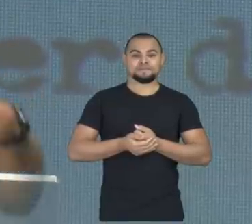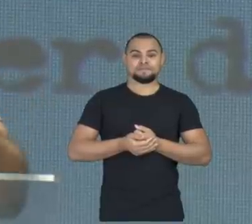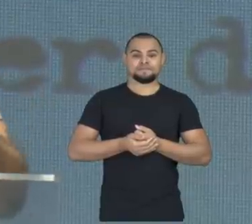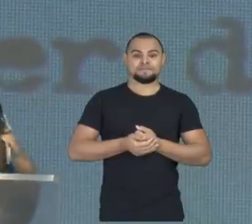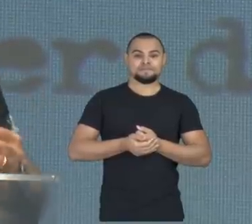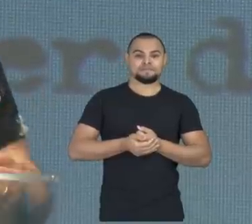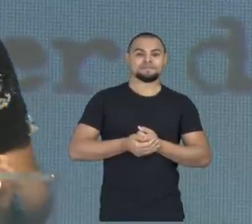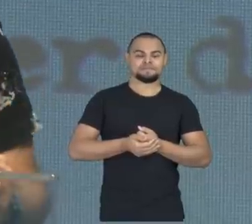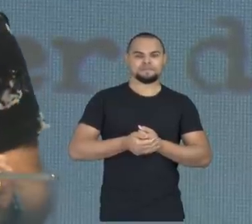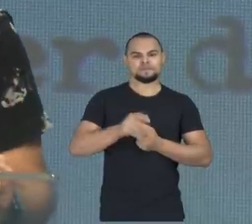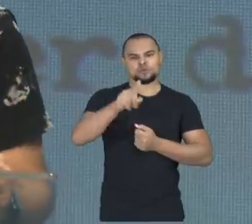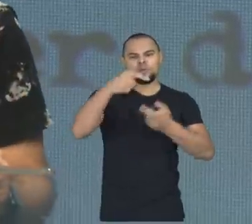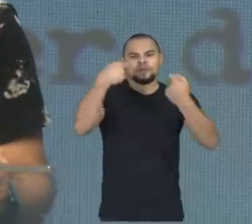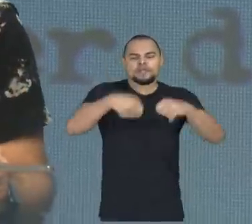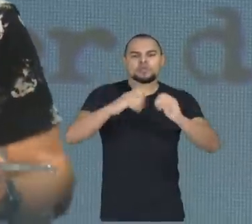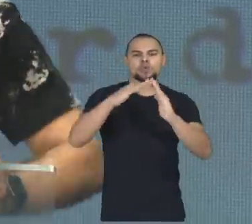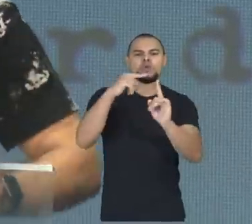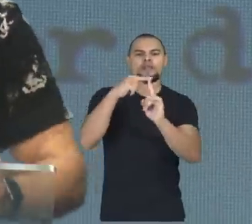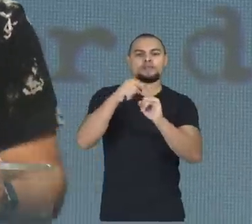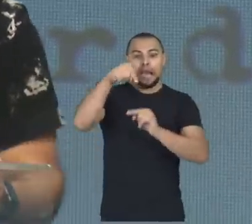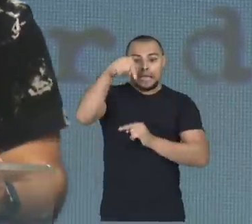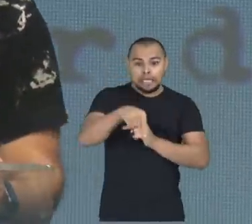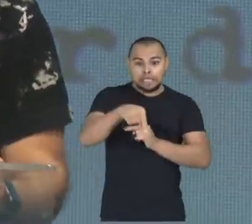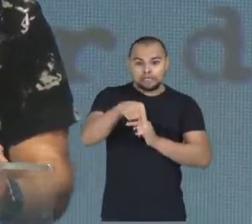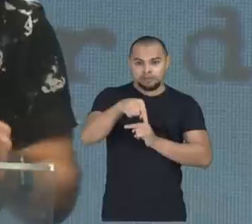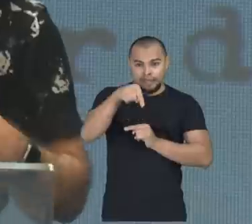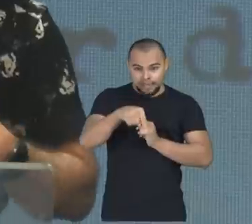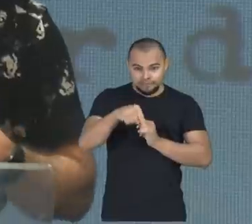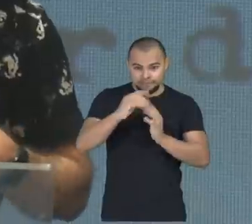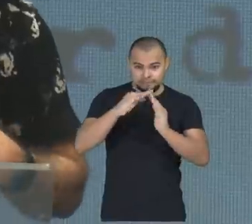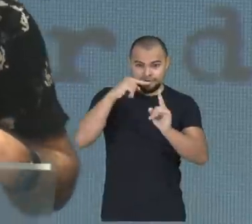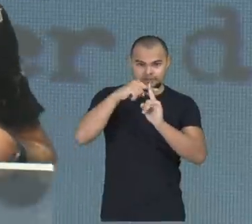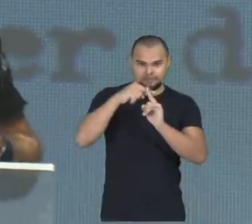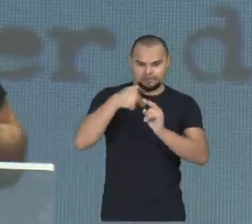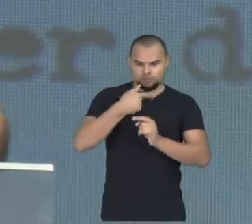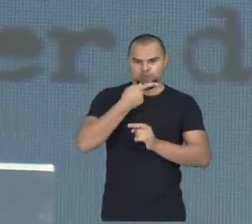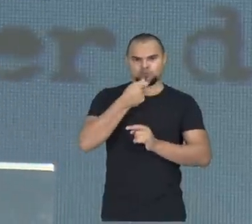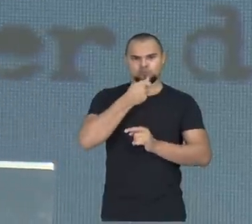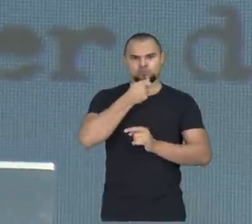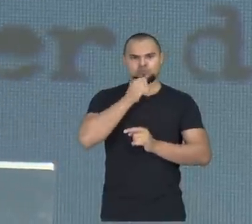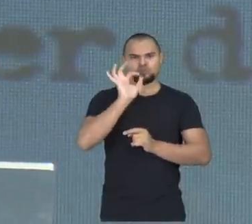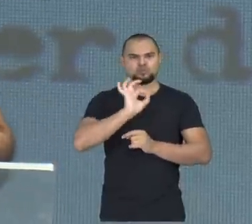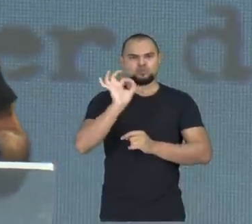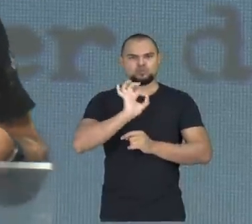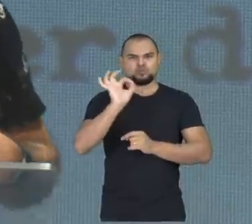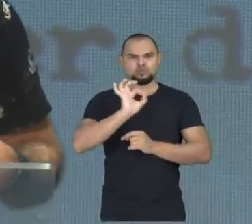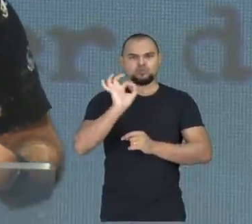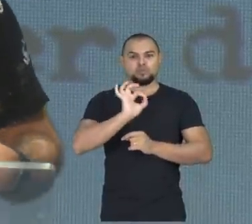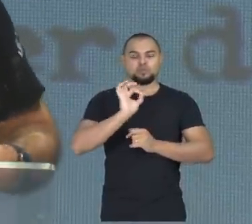Você precisa de uma igreja local, e eu não estou dizendo que é esse o seu lugar, não. Por favor.